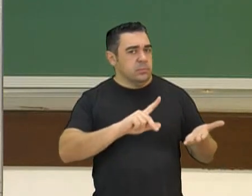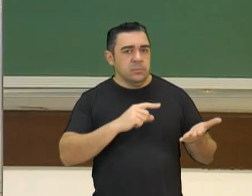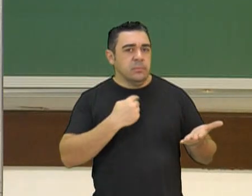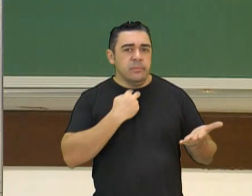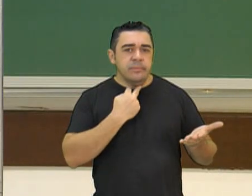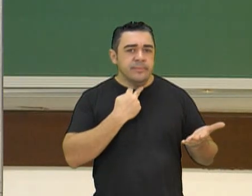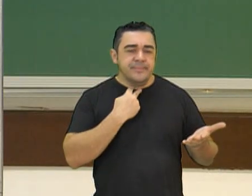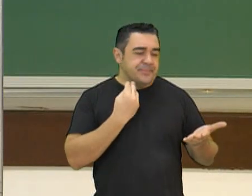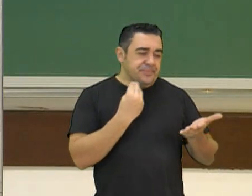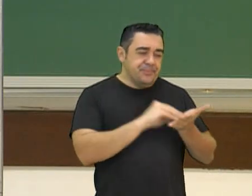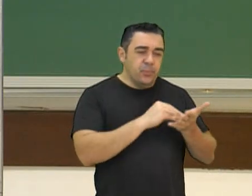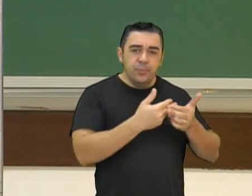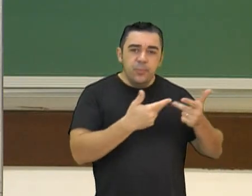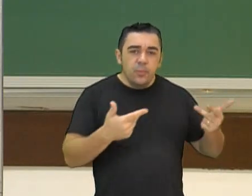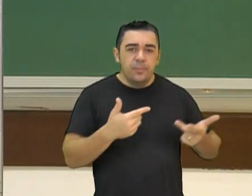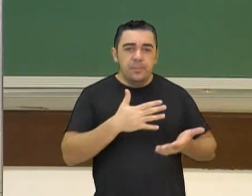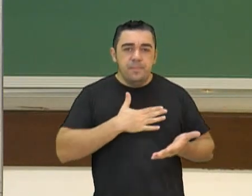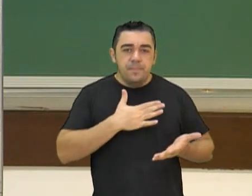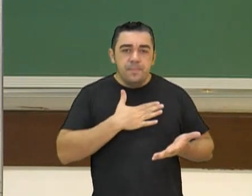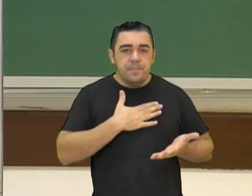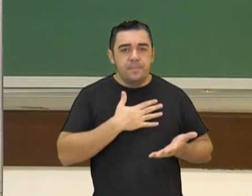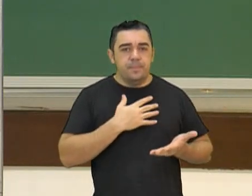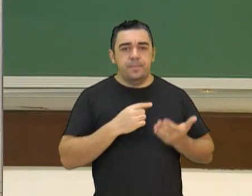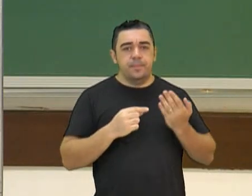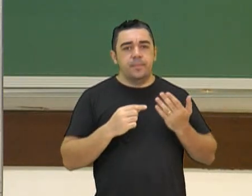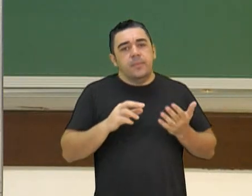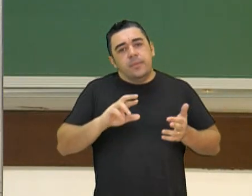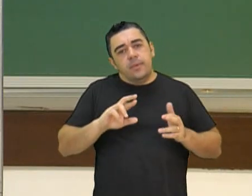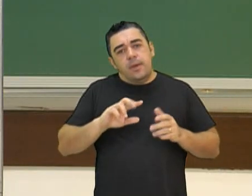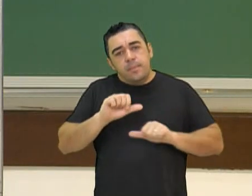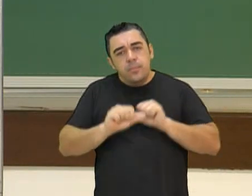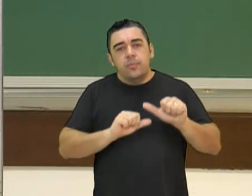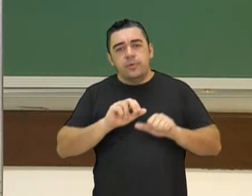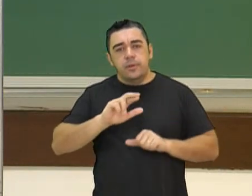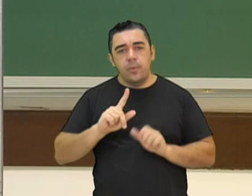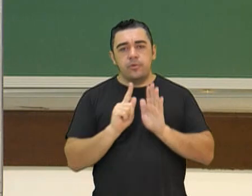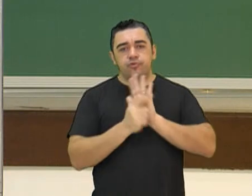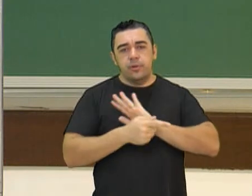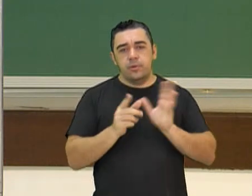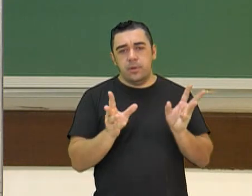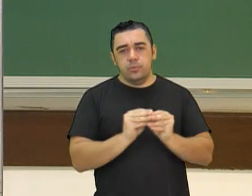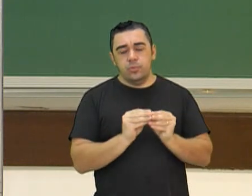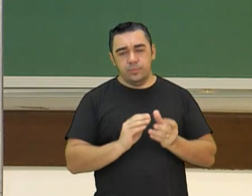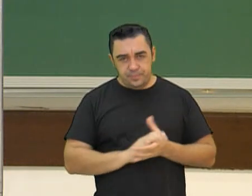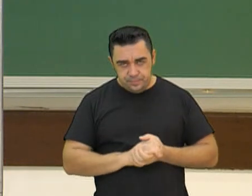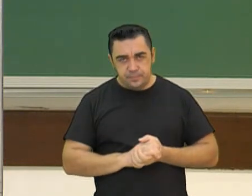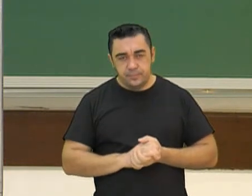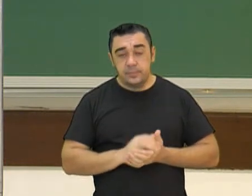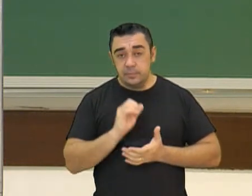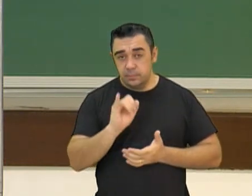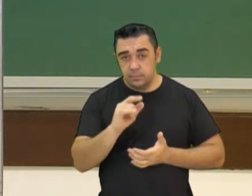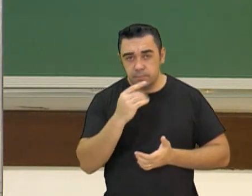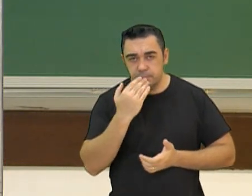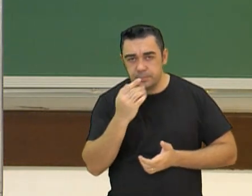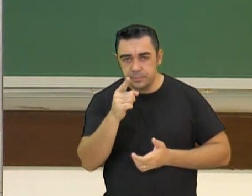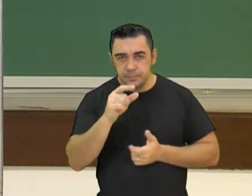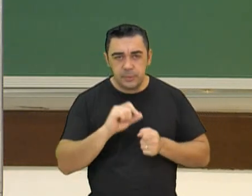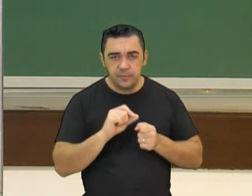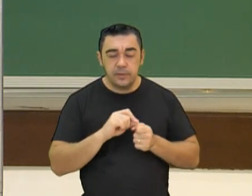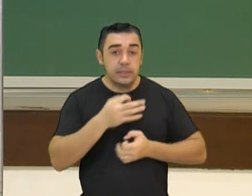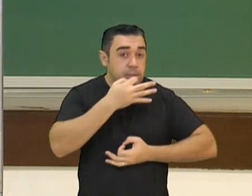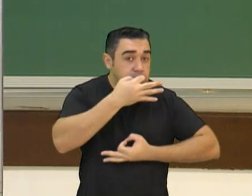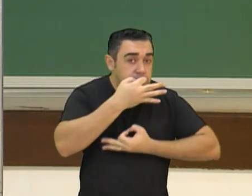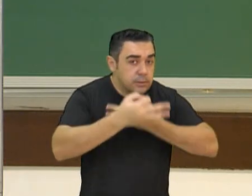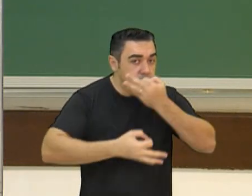elementos que não estavam contidos no texto, porque senão daí deixa de ser resumo. Né? Se você é solicitado a fazer, por exemplo, um texto dissertativo, aí